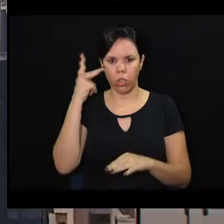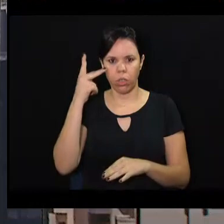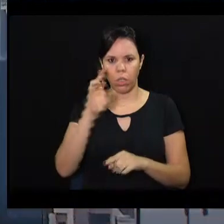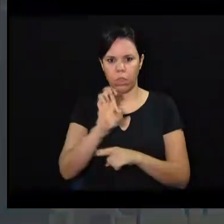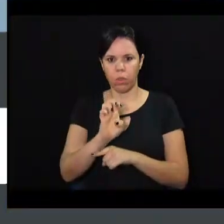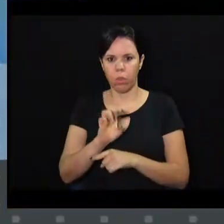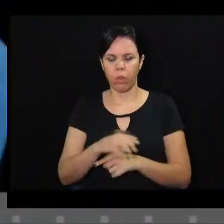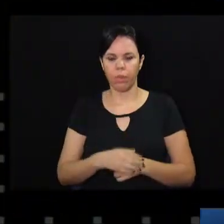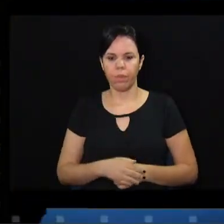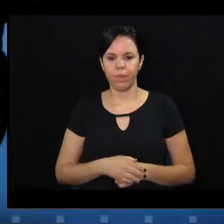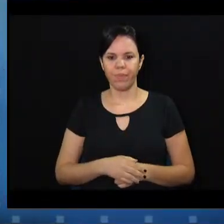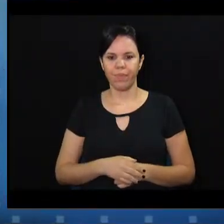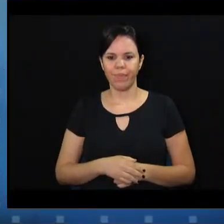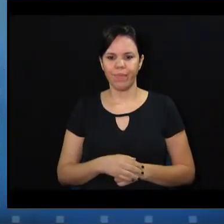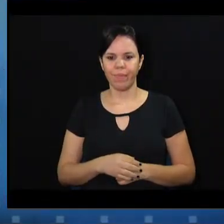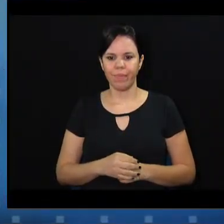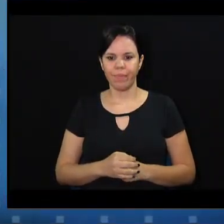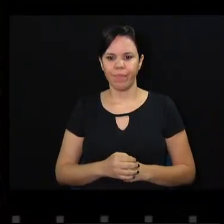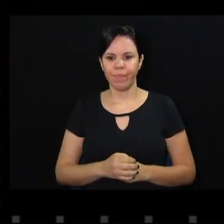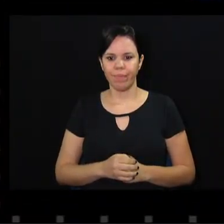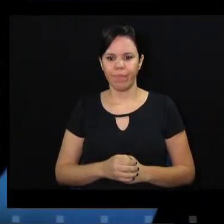só.